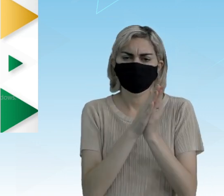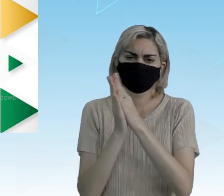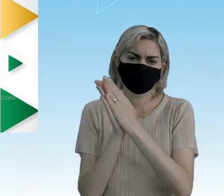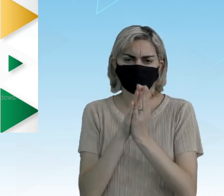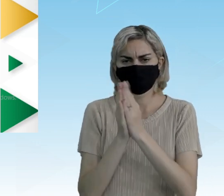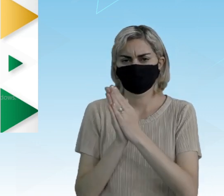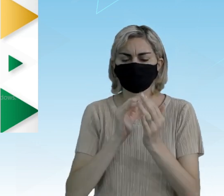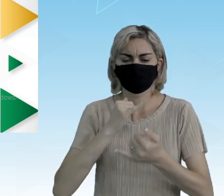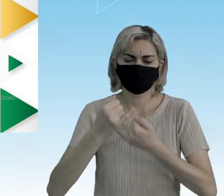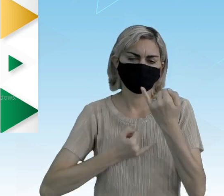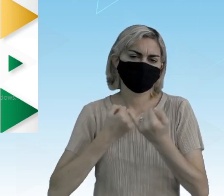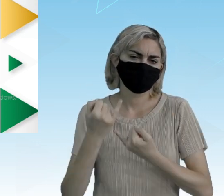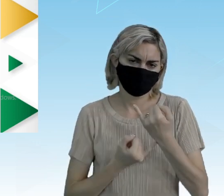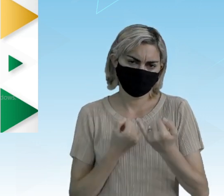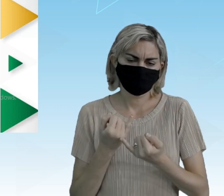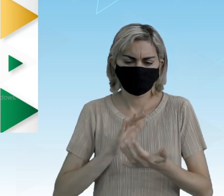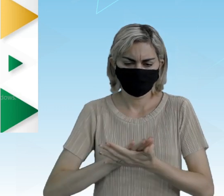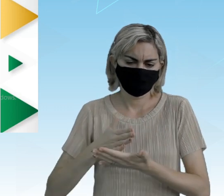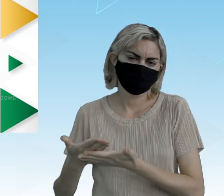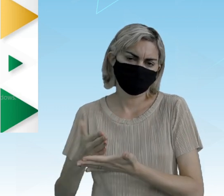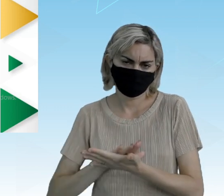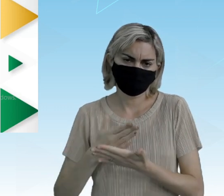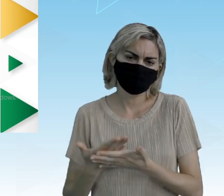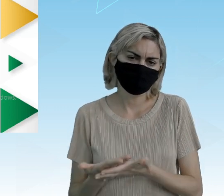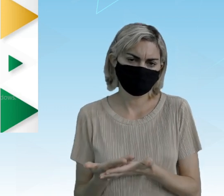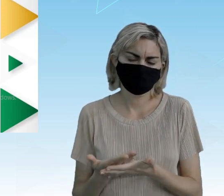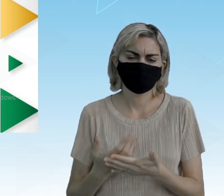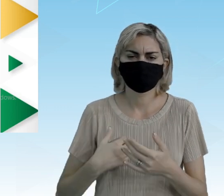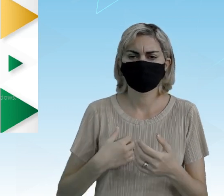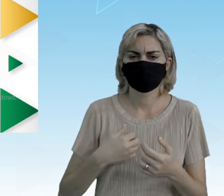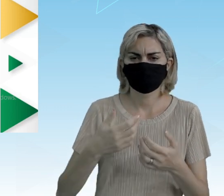É um joguinho de interpretação.